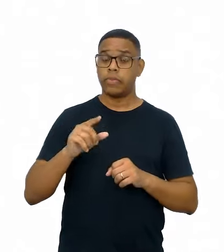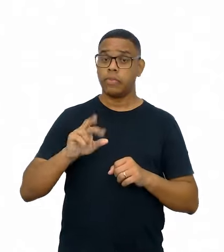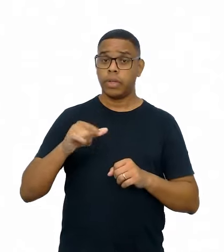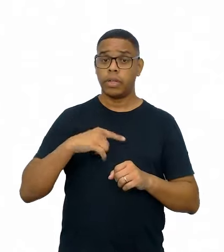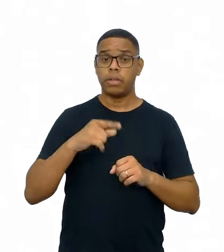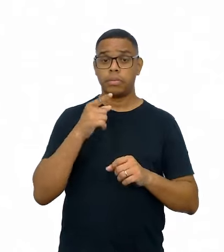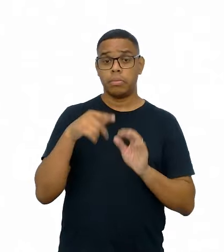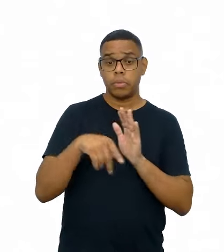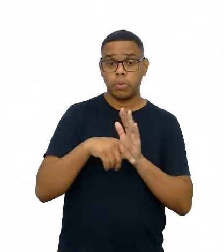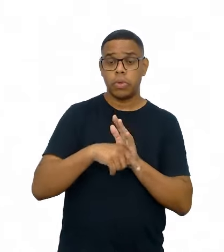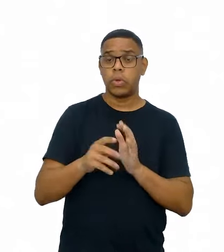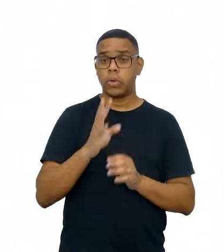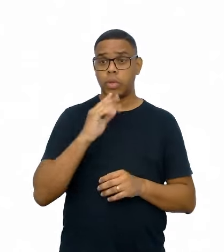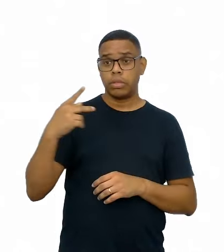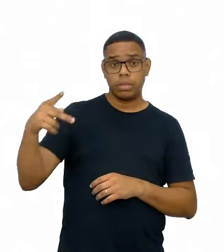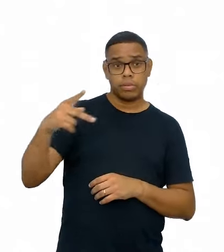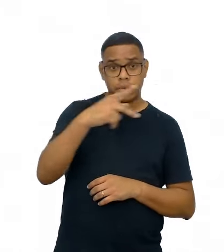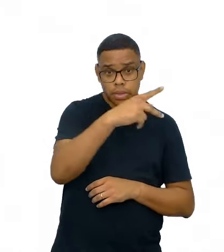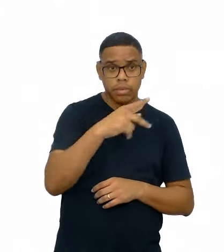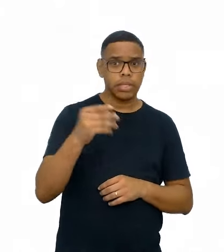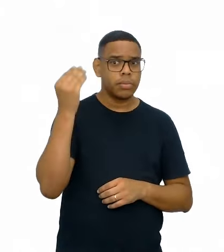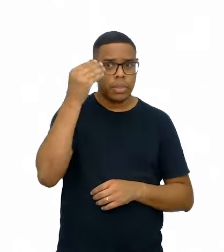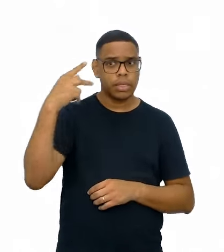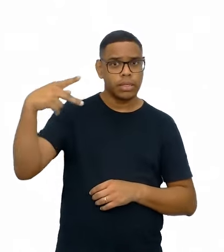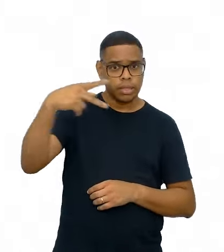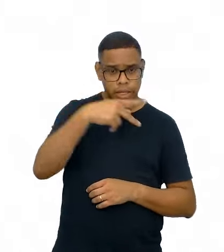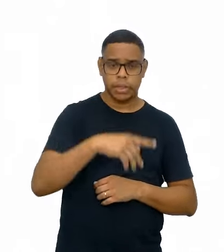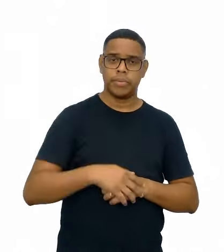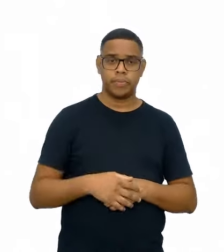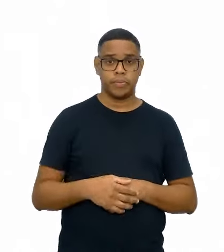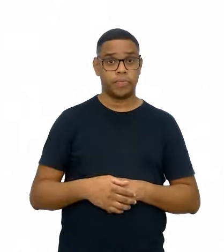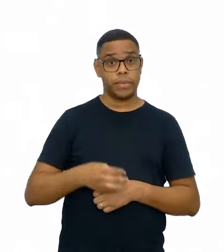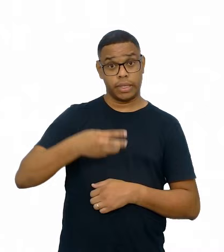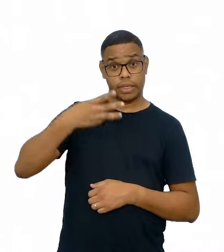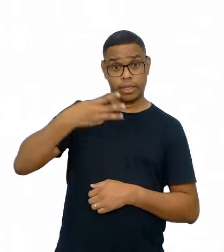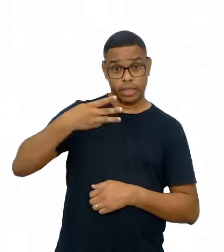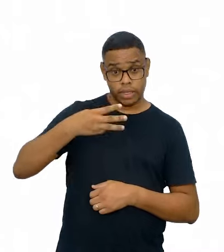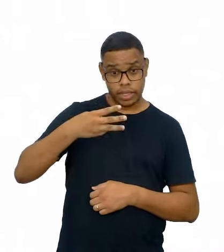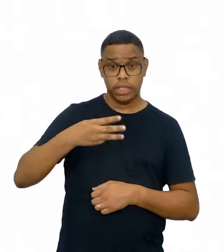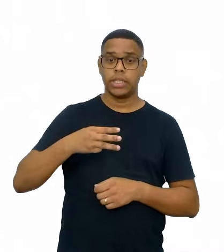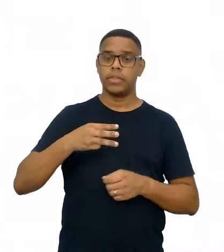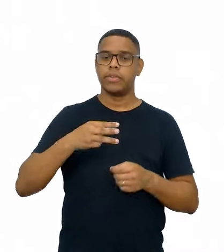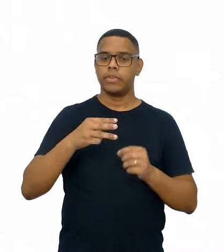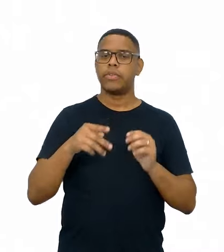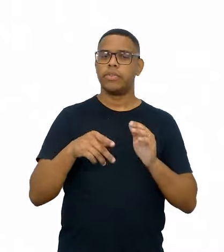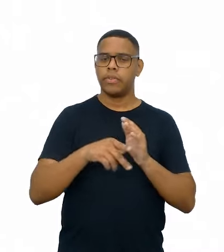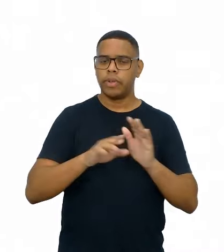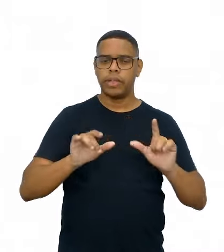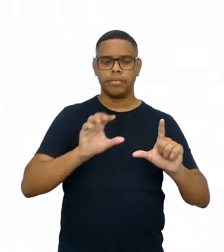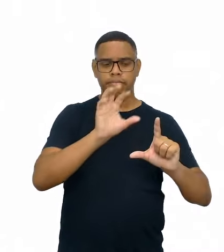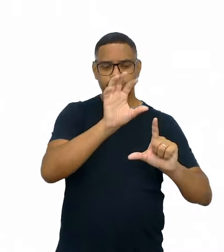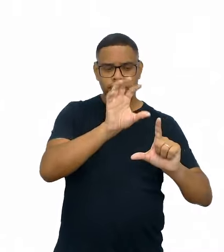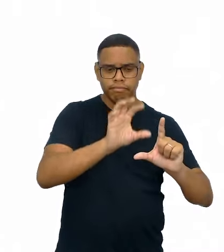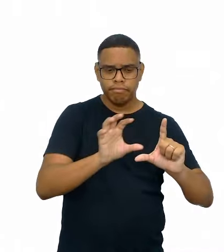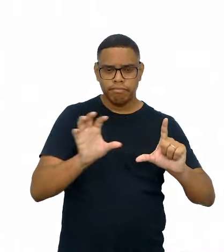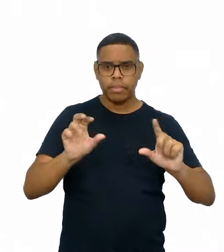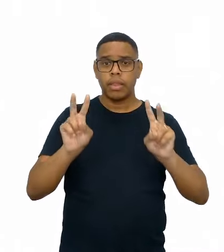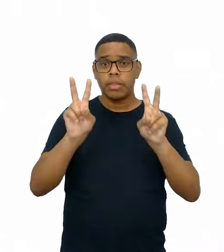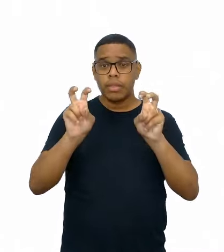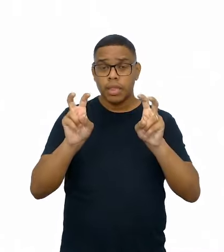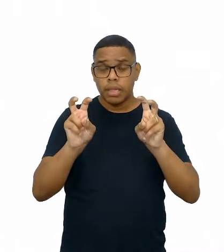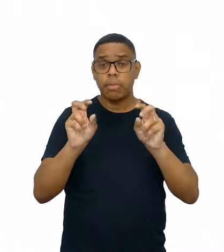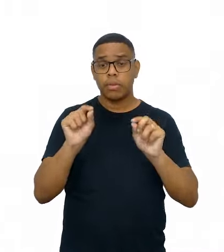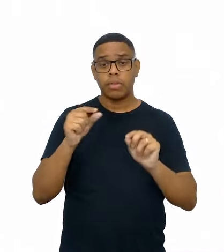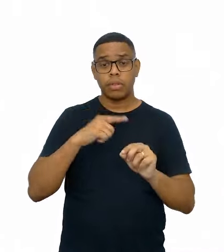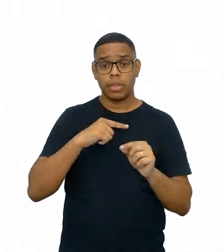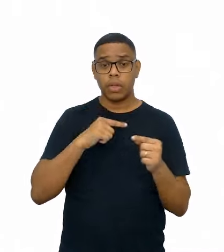um fluxograma sobre o que deve constar em uma alimentação saudável. O destaque desta aula 1